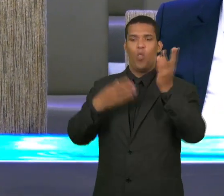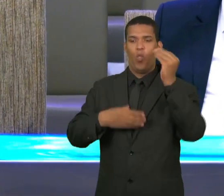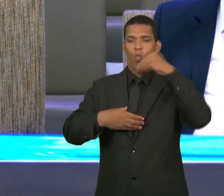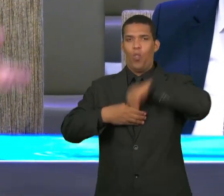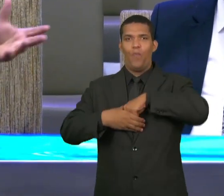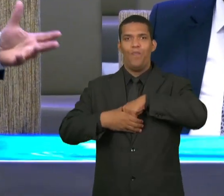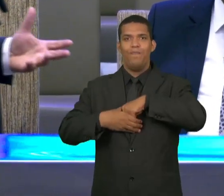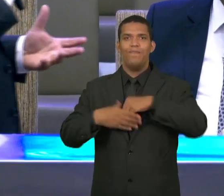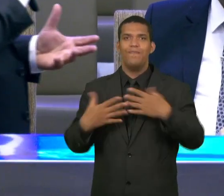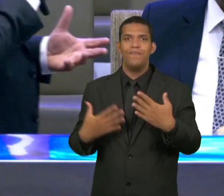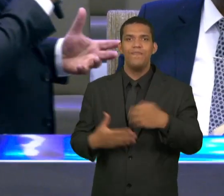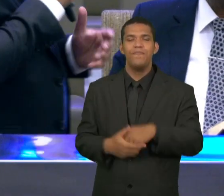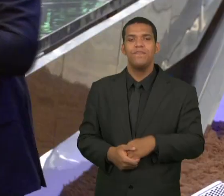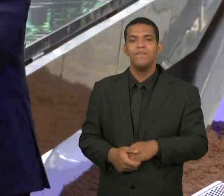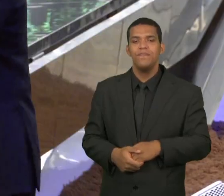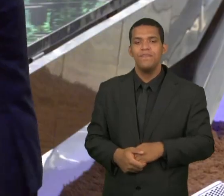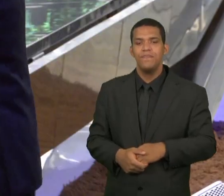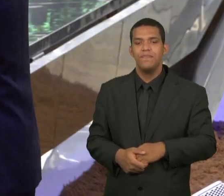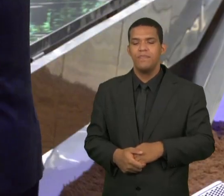Aaron